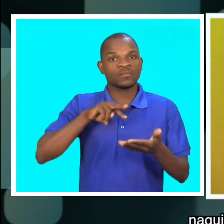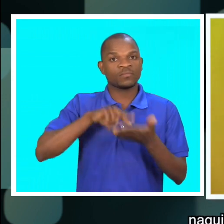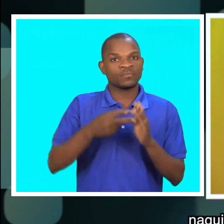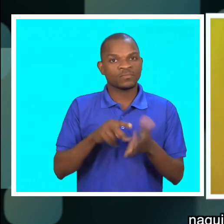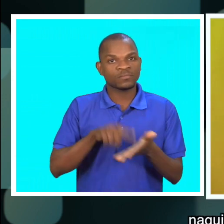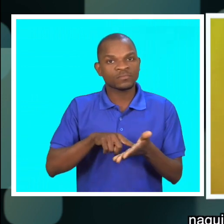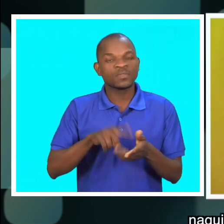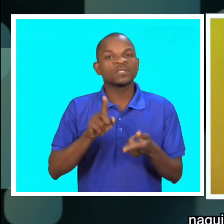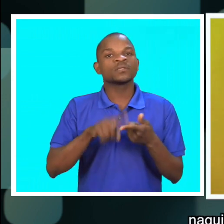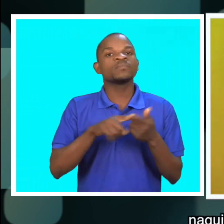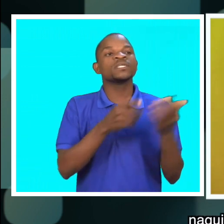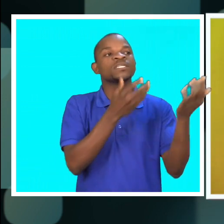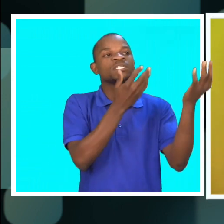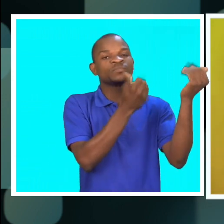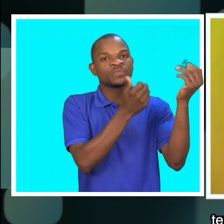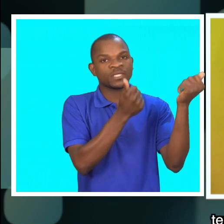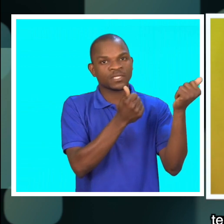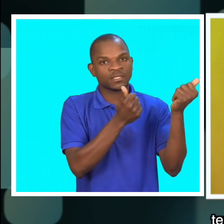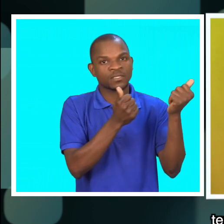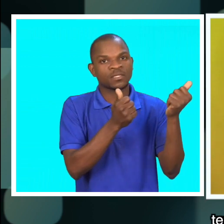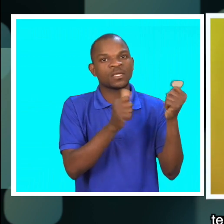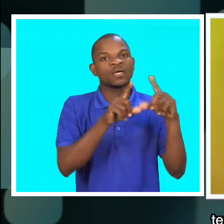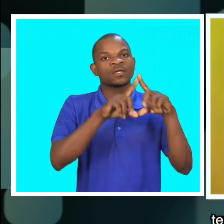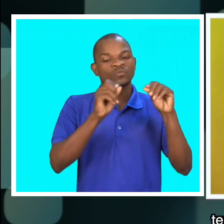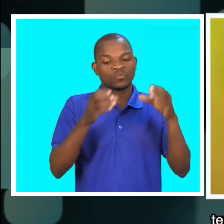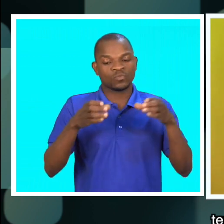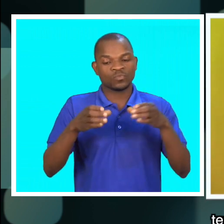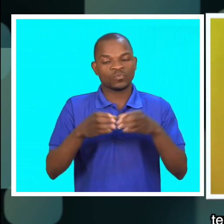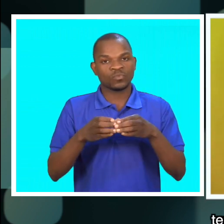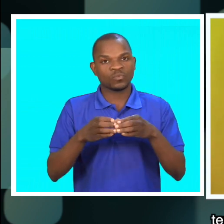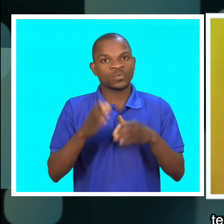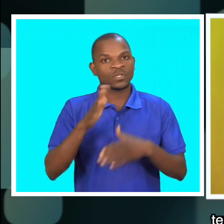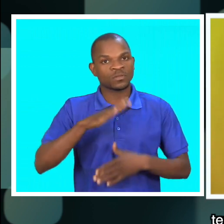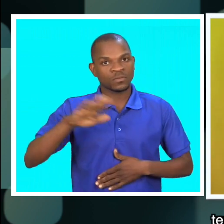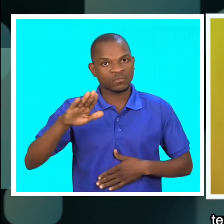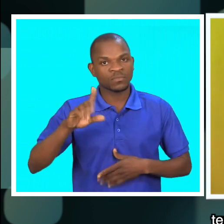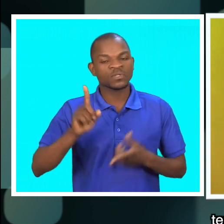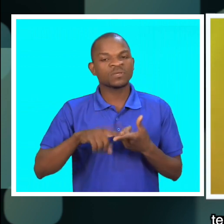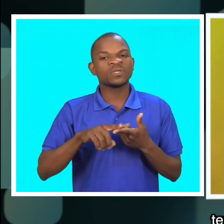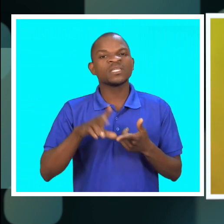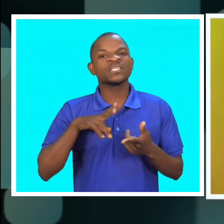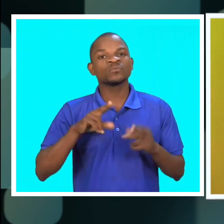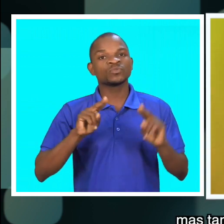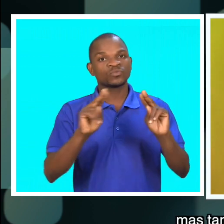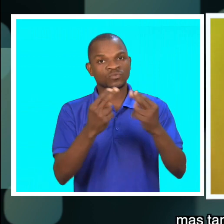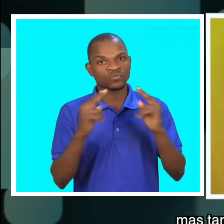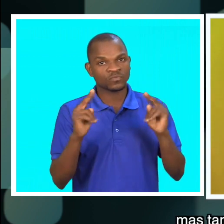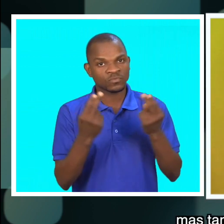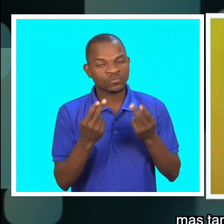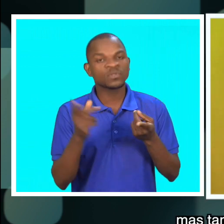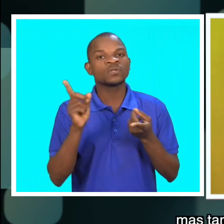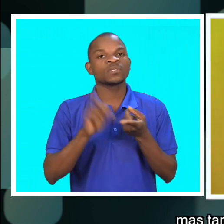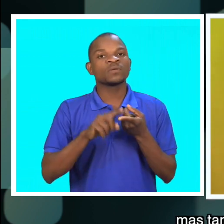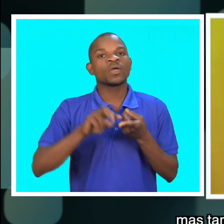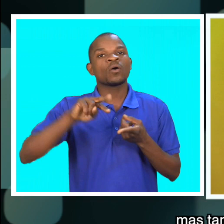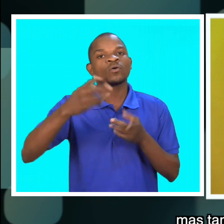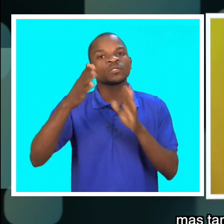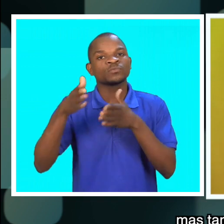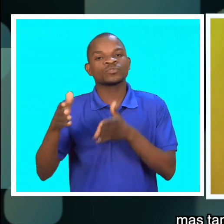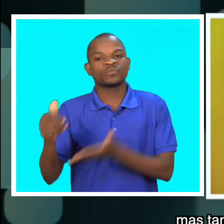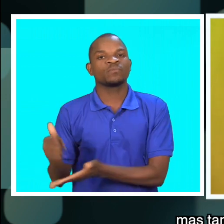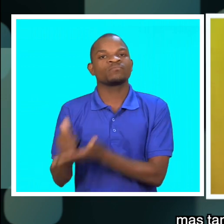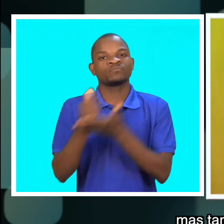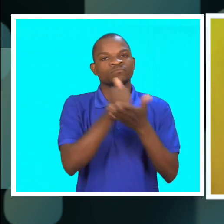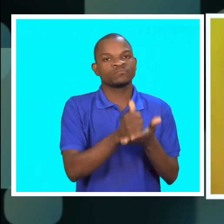planificação e perspectiva, com relação à seleção, termos não só o sangue novo, mas também quem possa